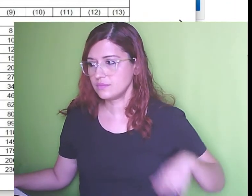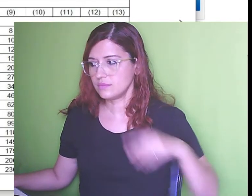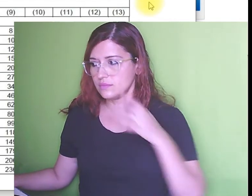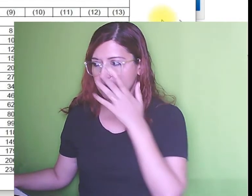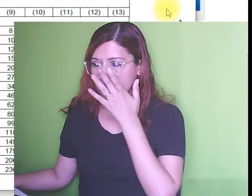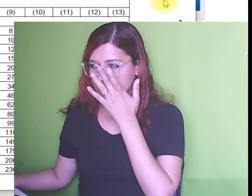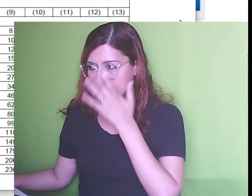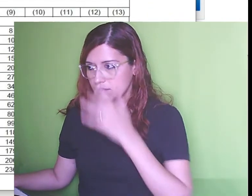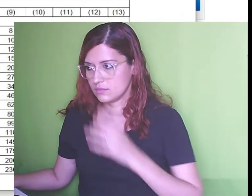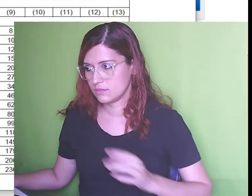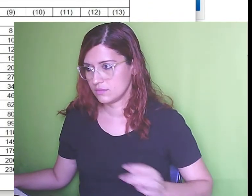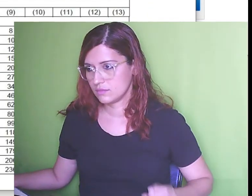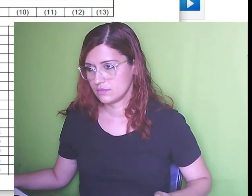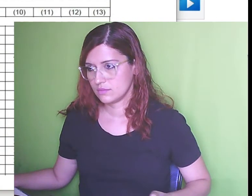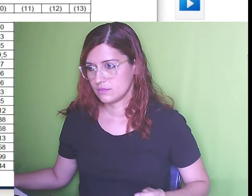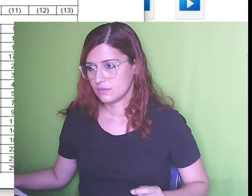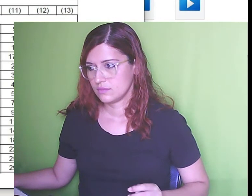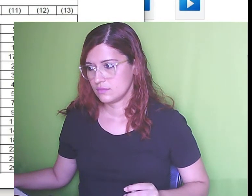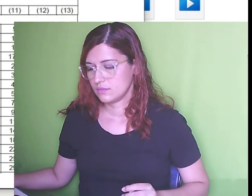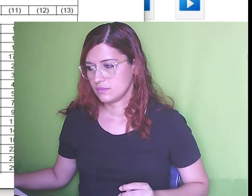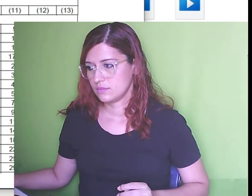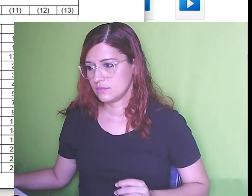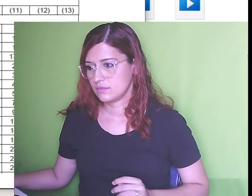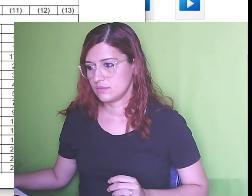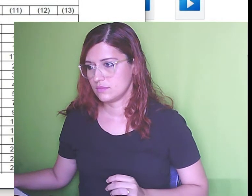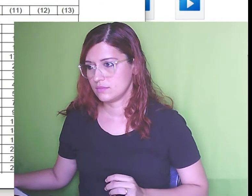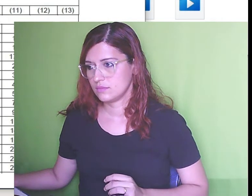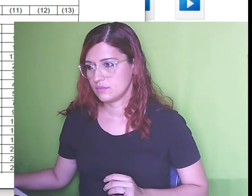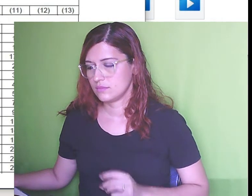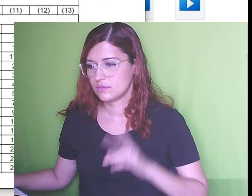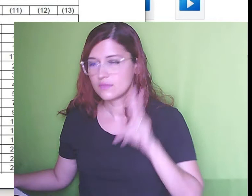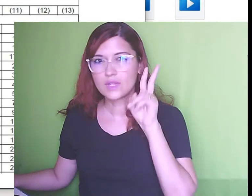a seção do condutor.